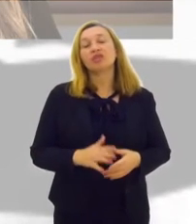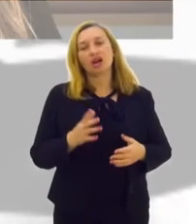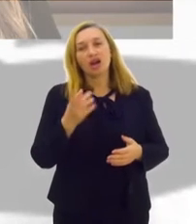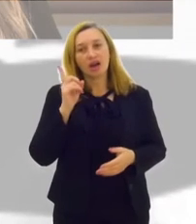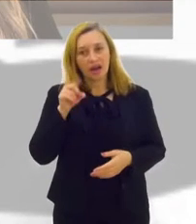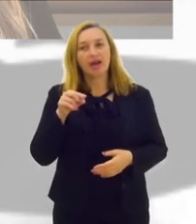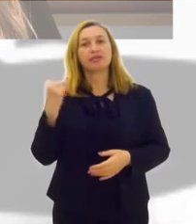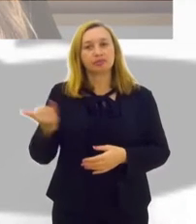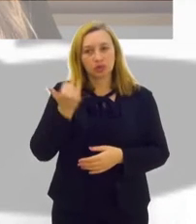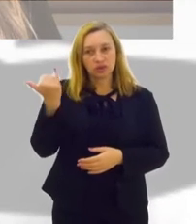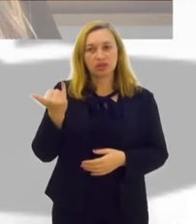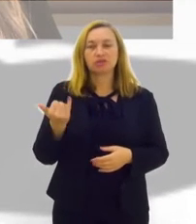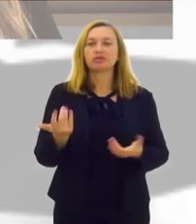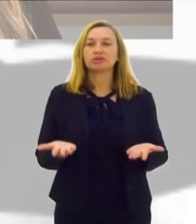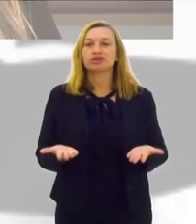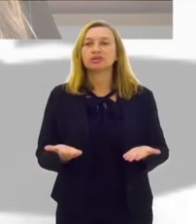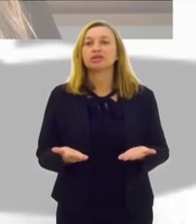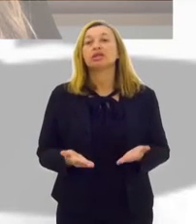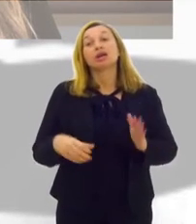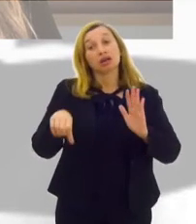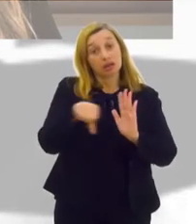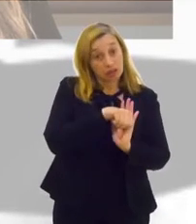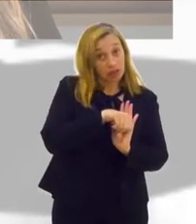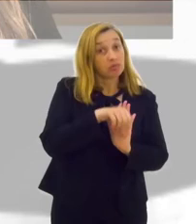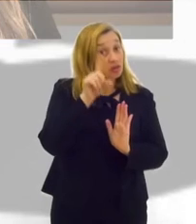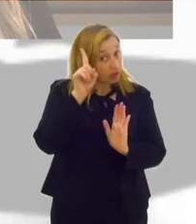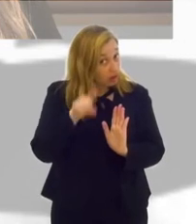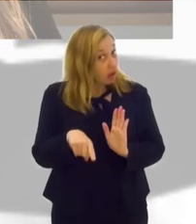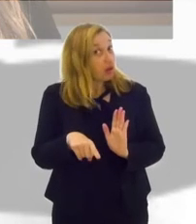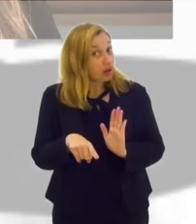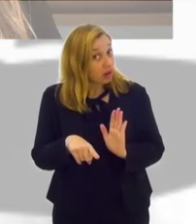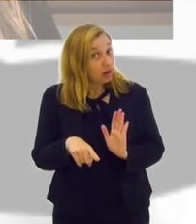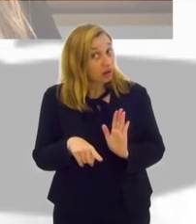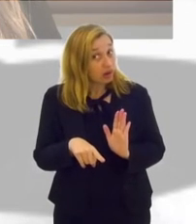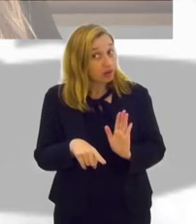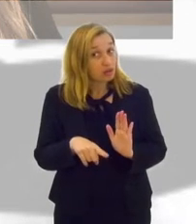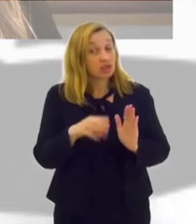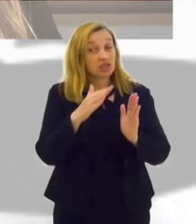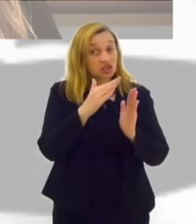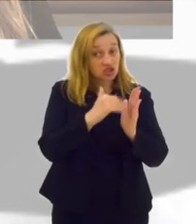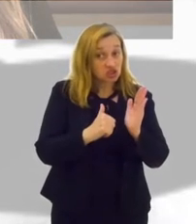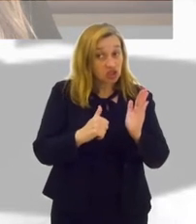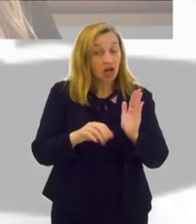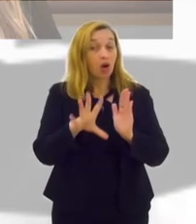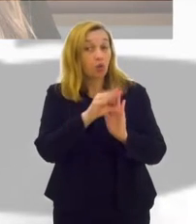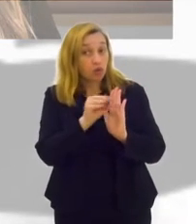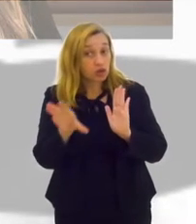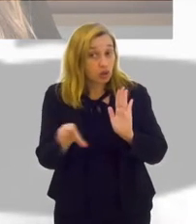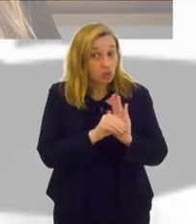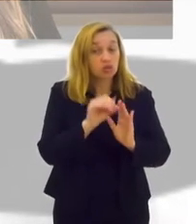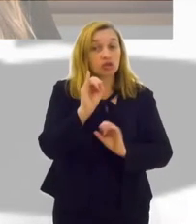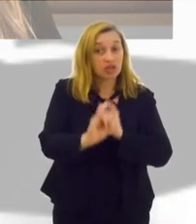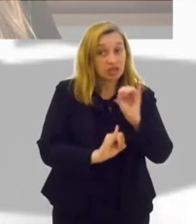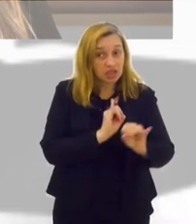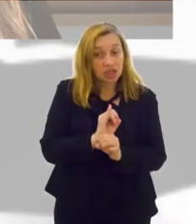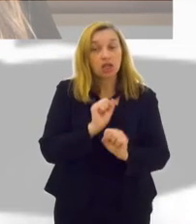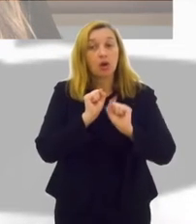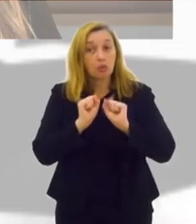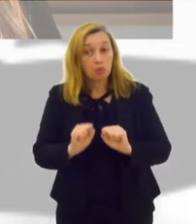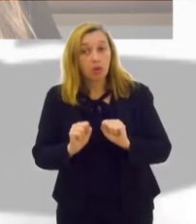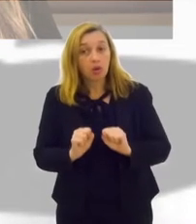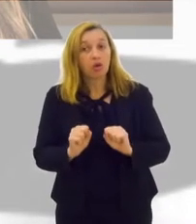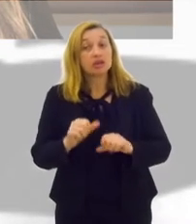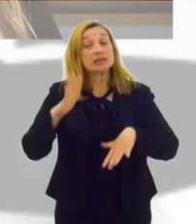vai. Mas esse é um ponto muito importante. Além de crime, é prevista a remoção do conteúdo.